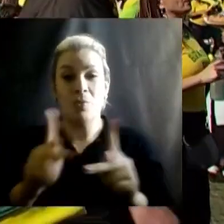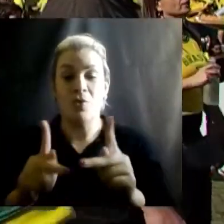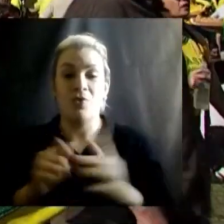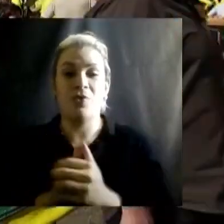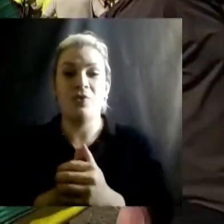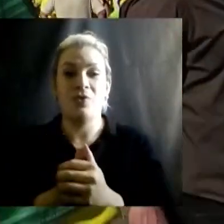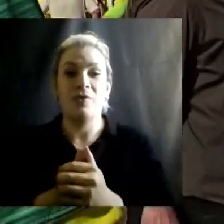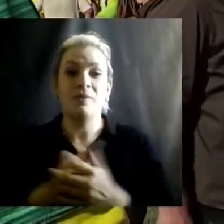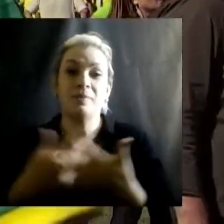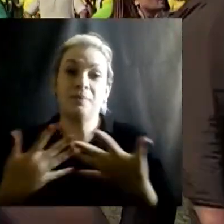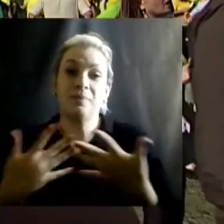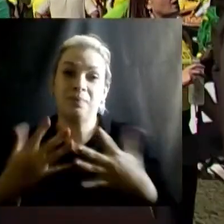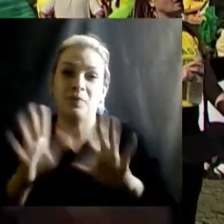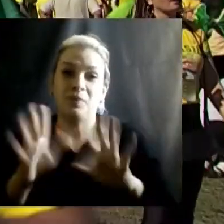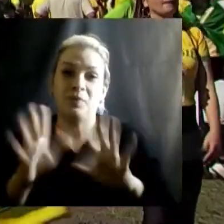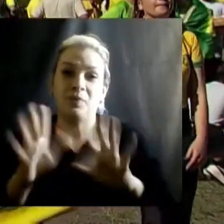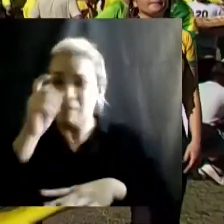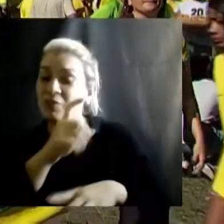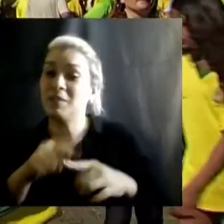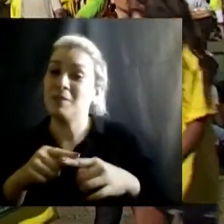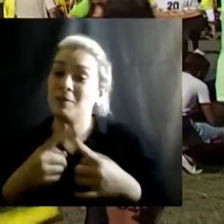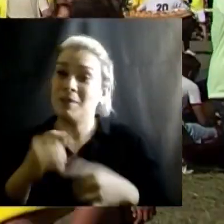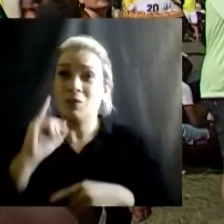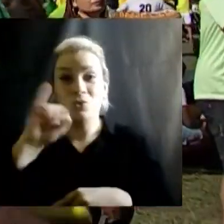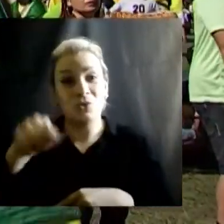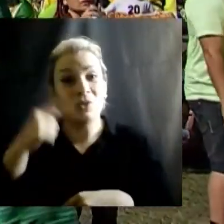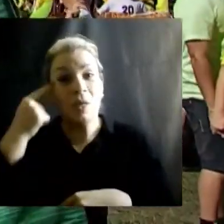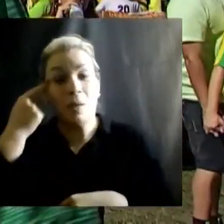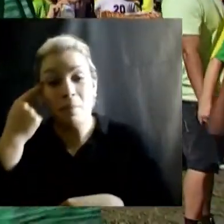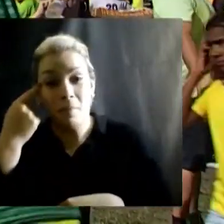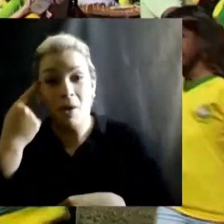O Japão, ele tem um conjunto muito bom,